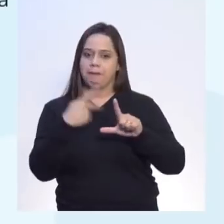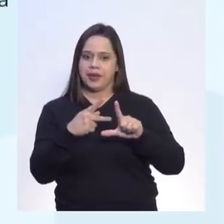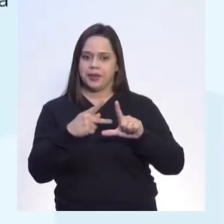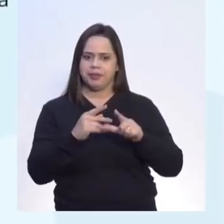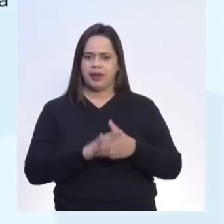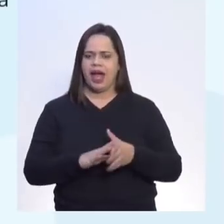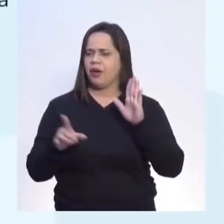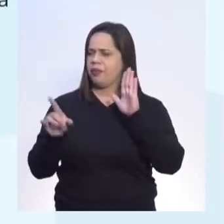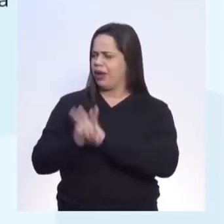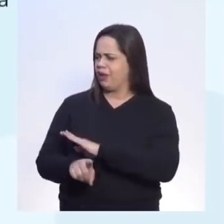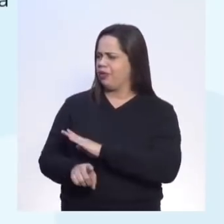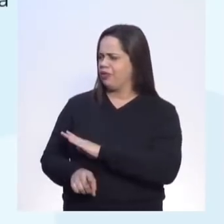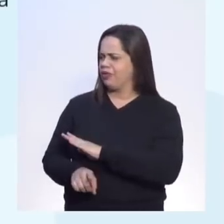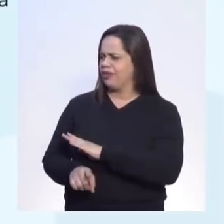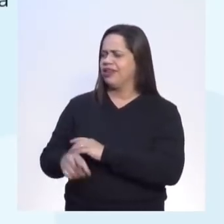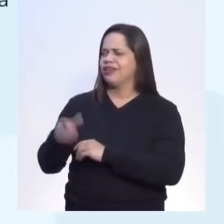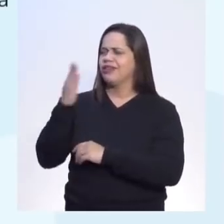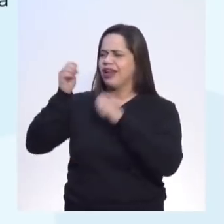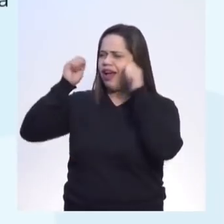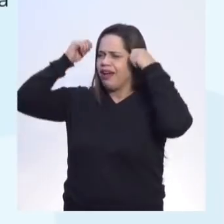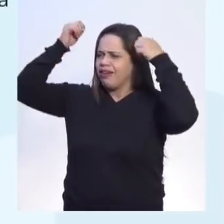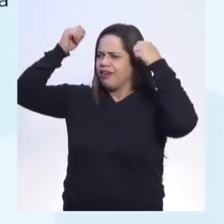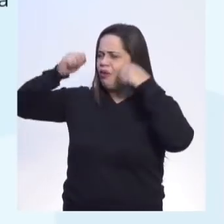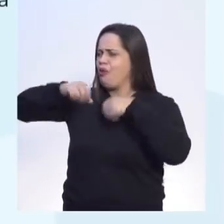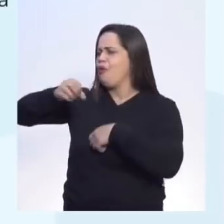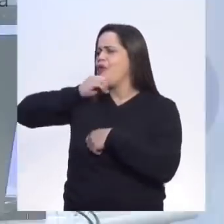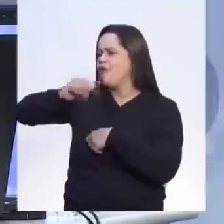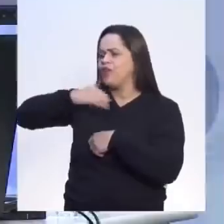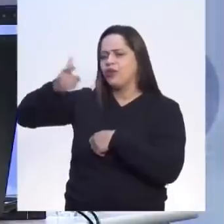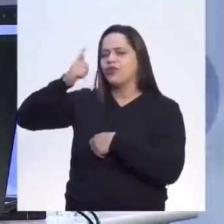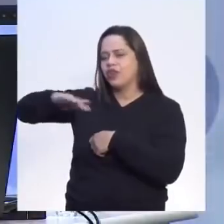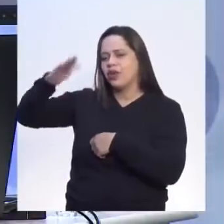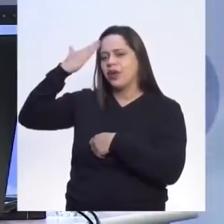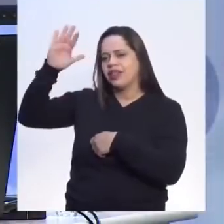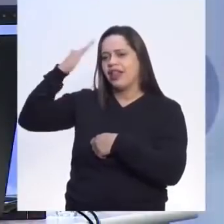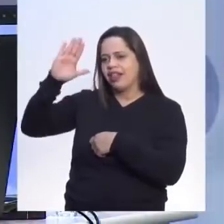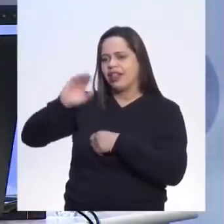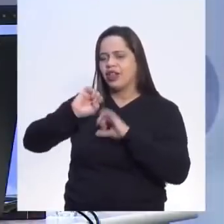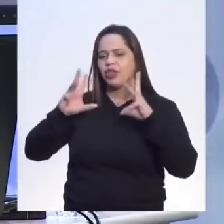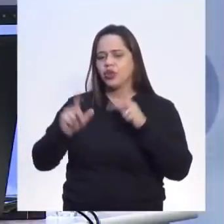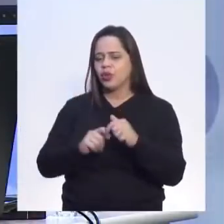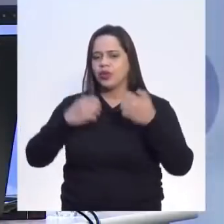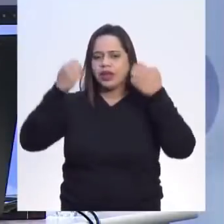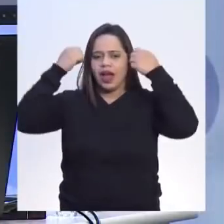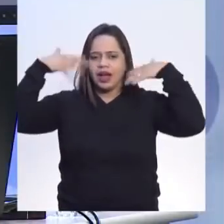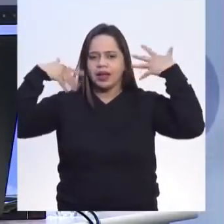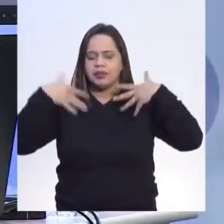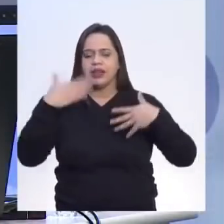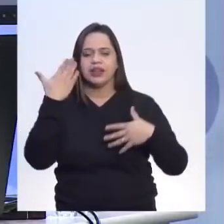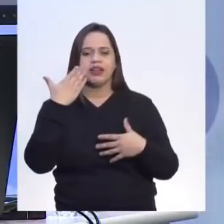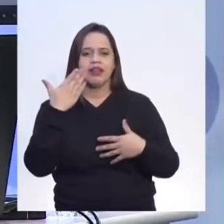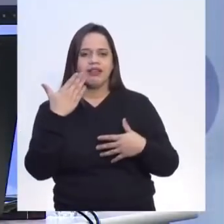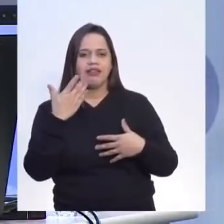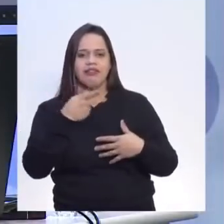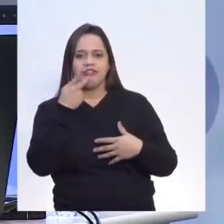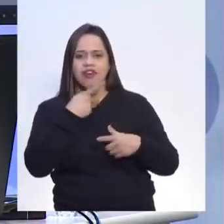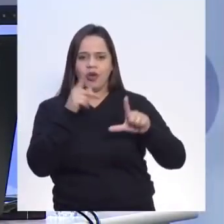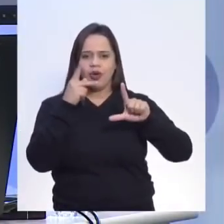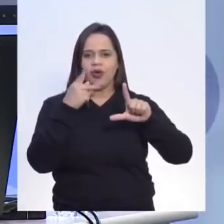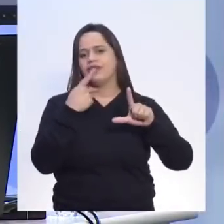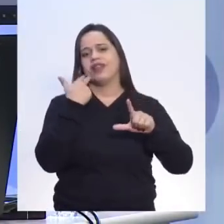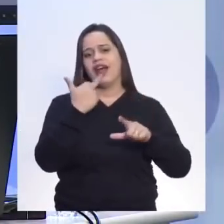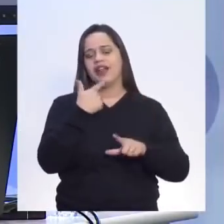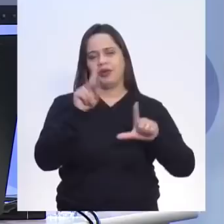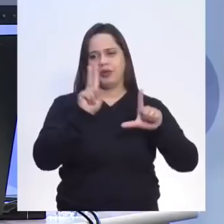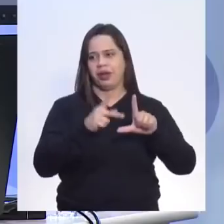Emília, Andréia? Você Coitadinha. entenderia? Eu não. A gente já não tinha nem passado da esfinge, né, Andréia? Não, a gente já tinha ficado lá atrás. Né? A gente já tinha